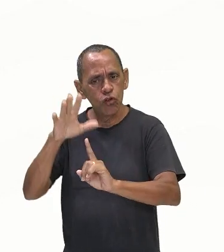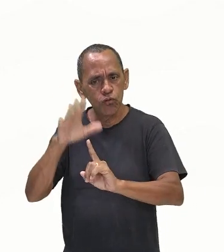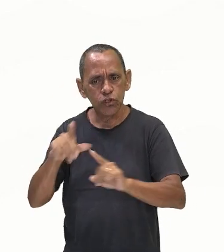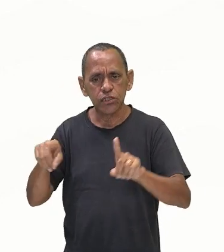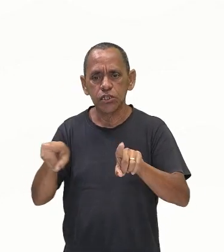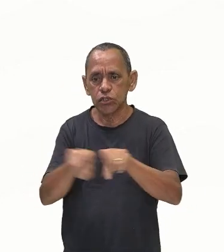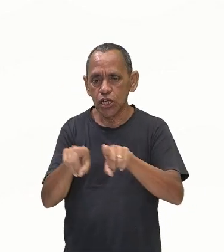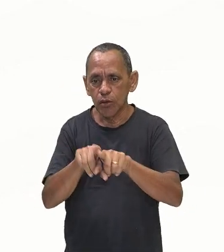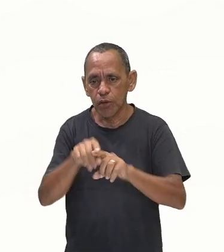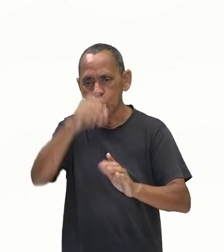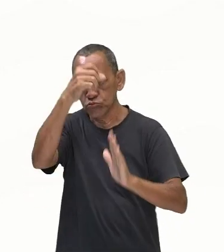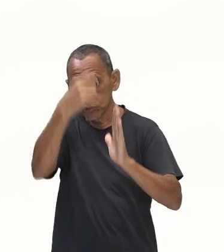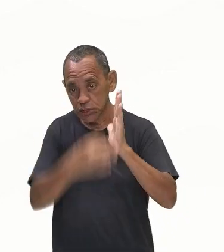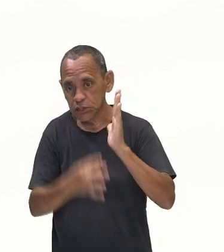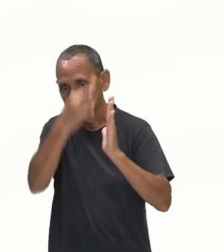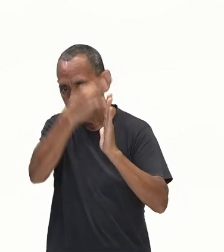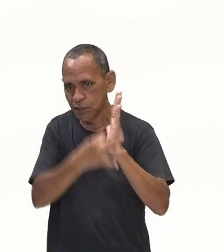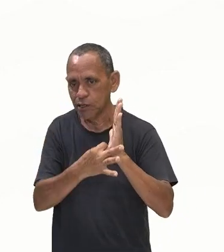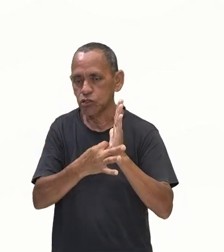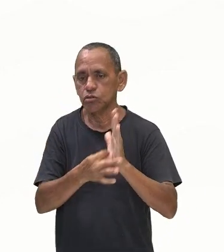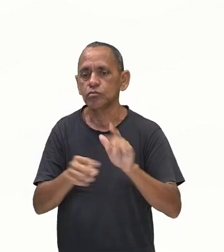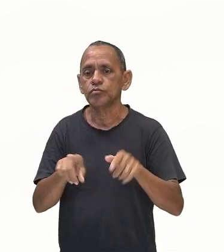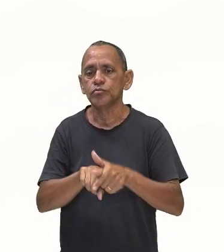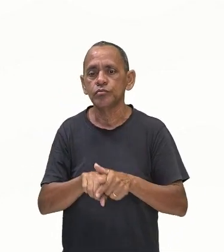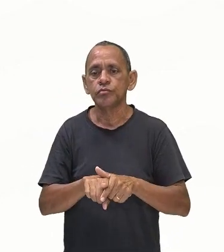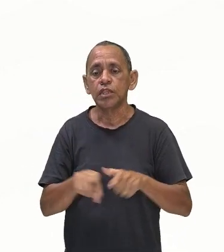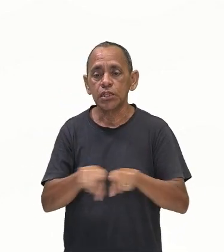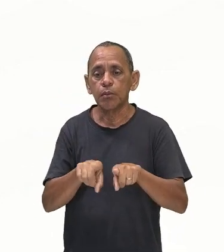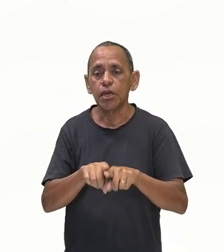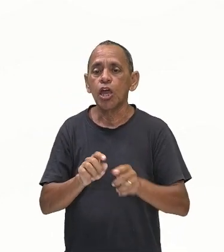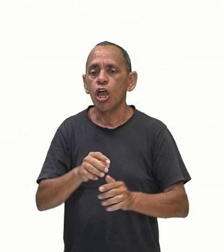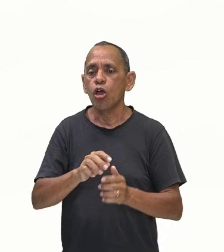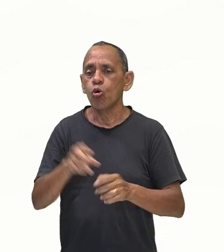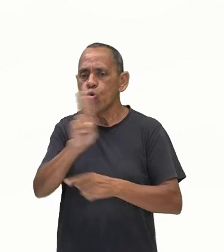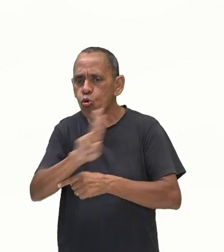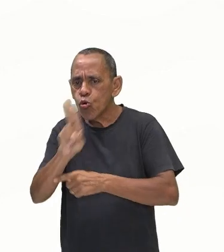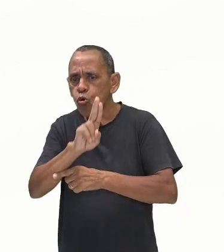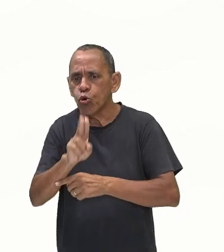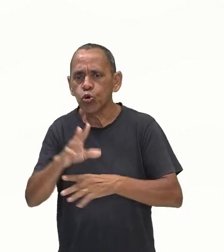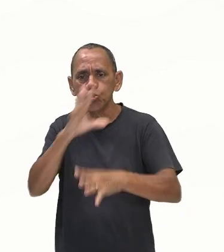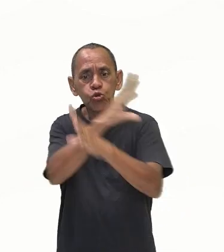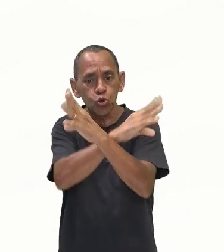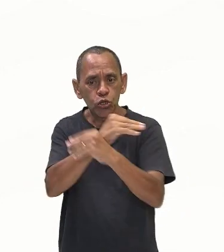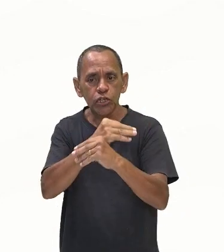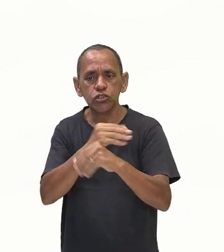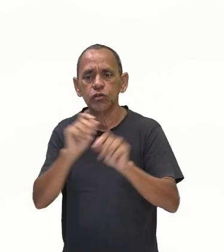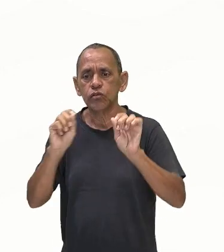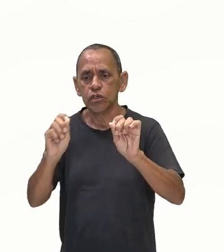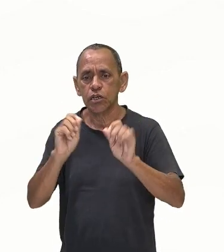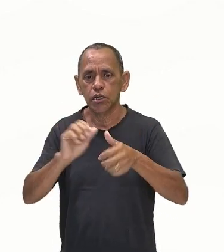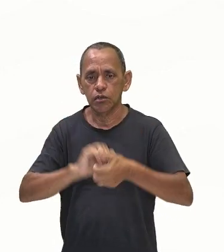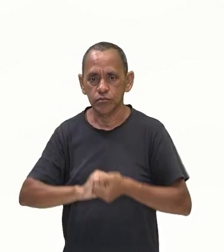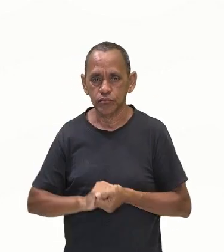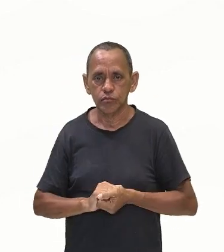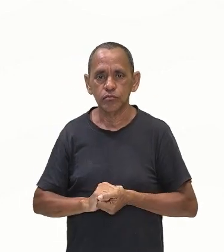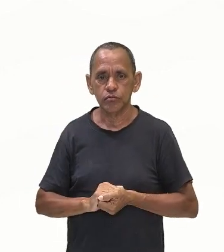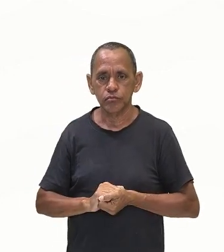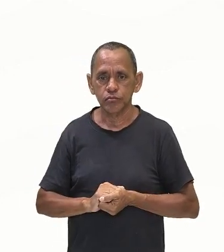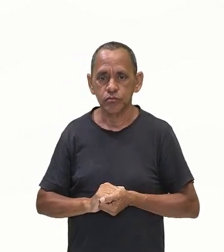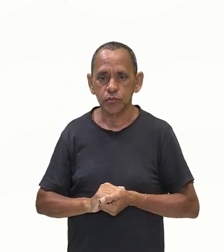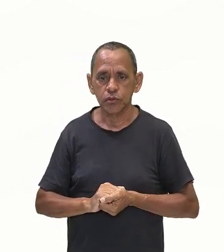minha introdução usando um conectivo aí de conclusão. Dessa forma, qual é a minha conclusão? A negligência